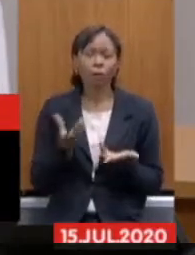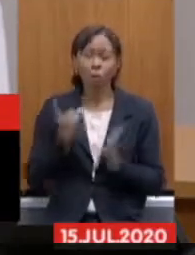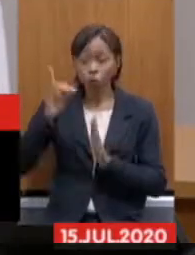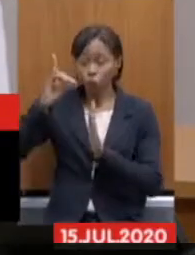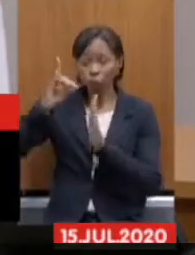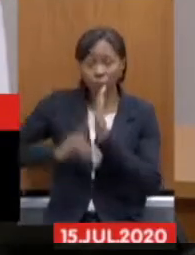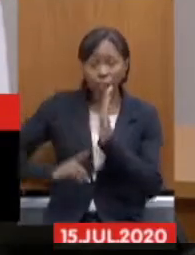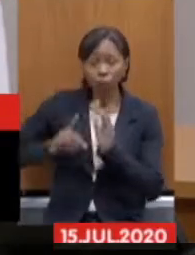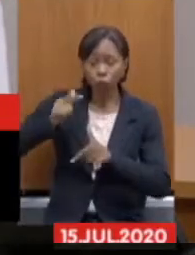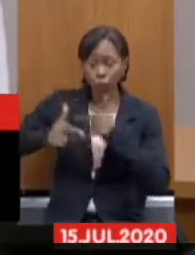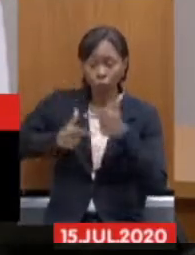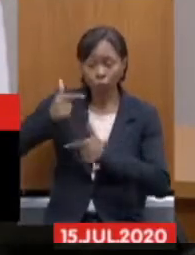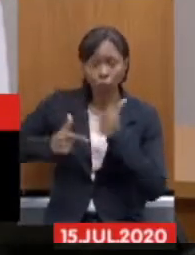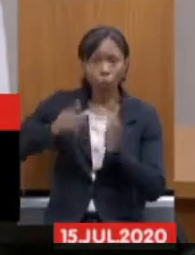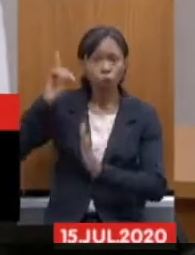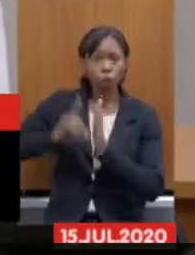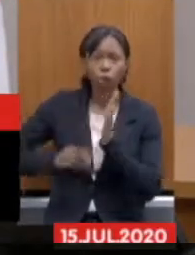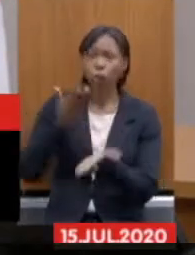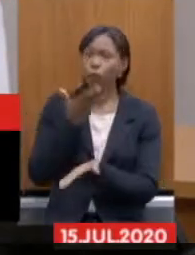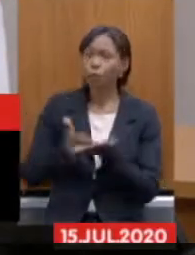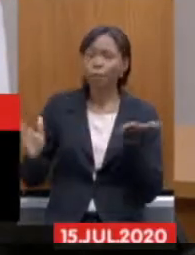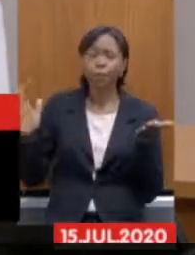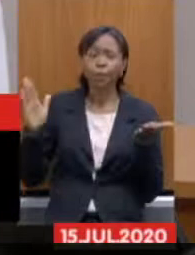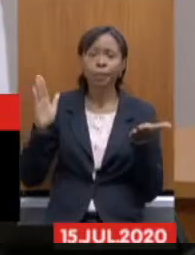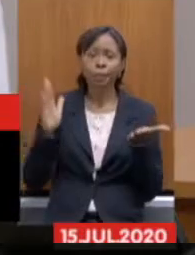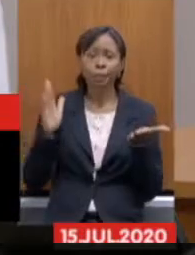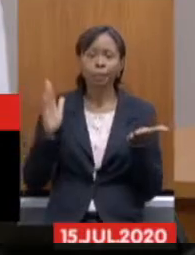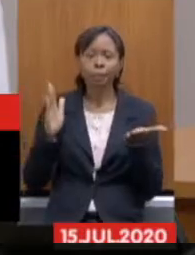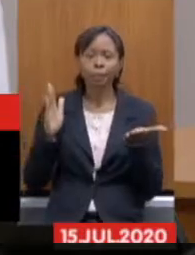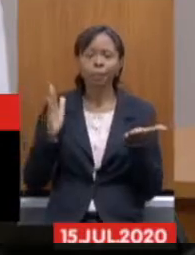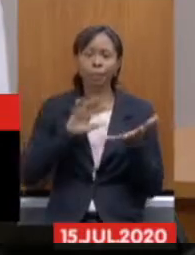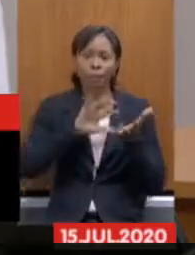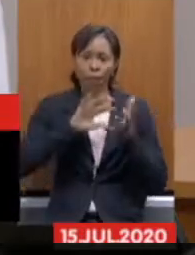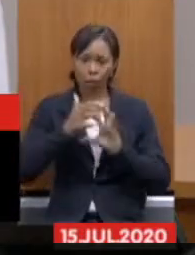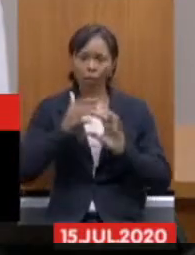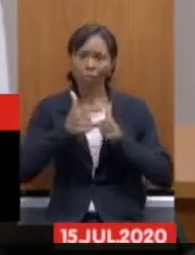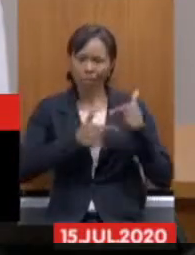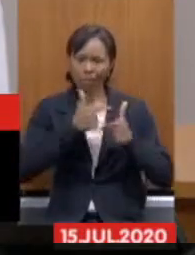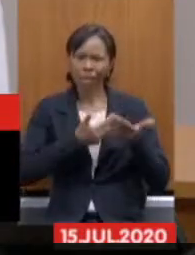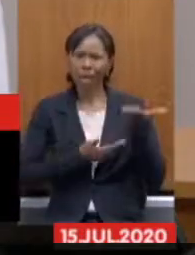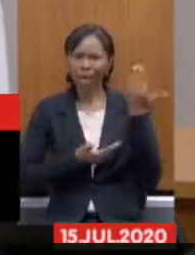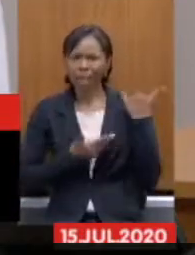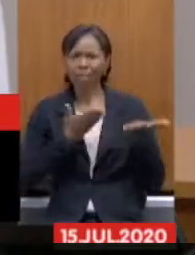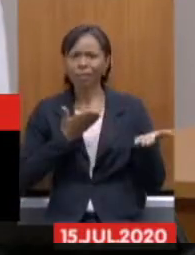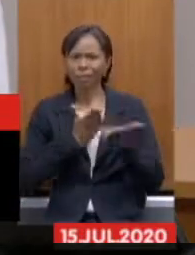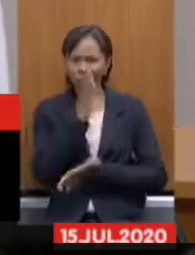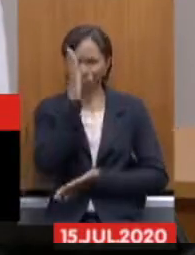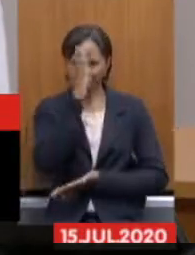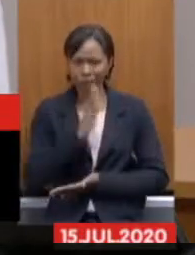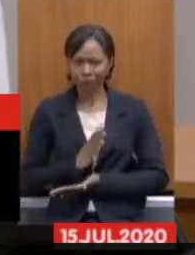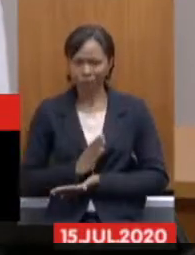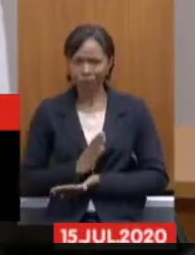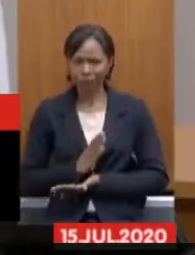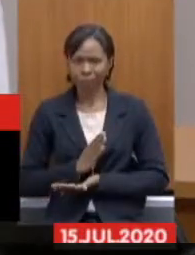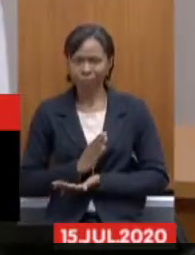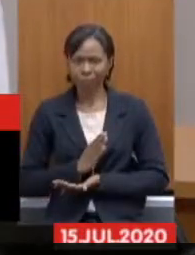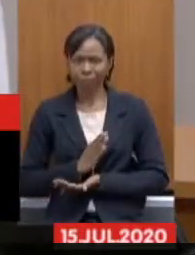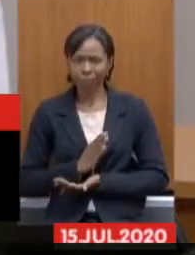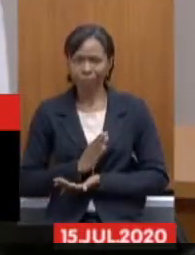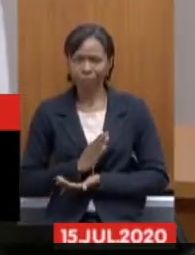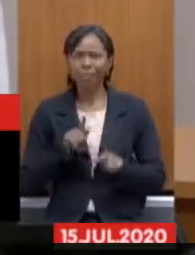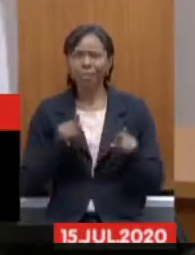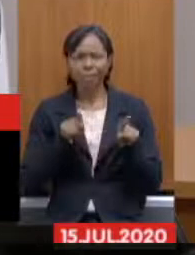trabalhadores aliás quando a reforma trabalhista foi aprovada no brasil e